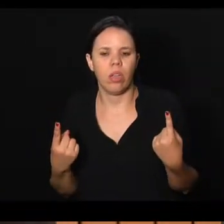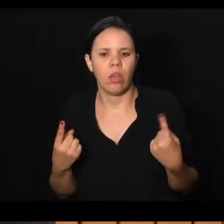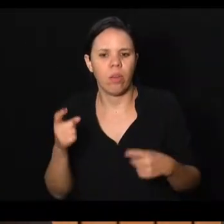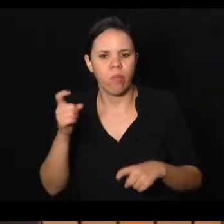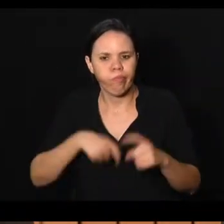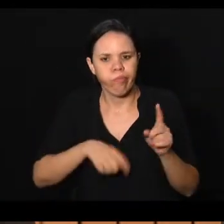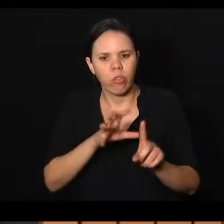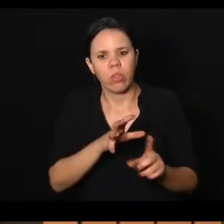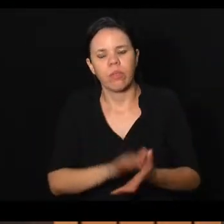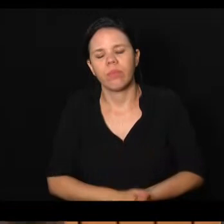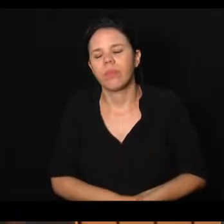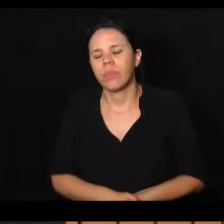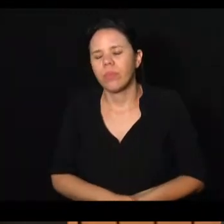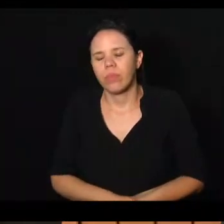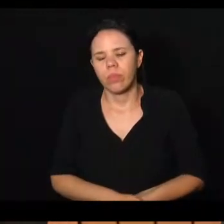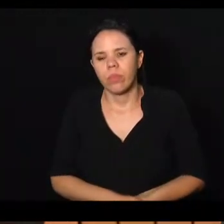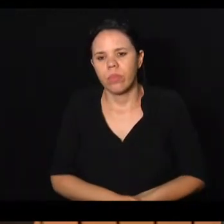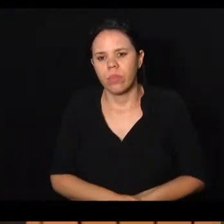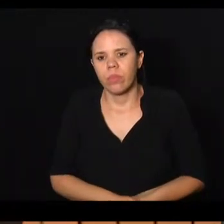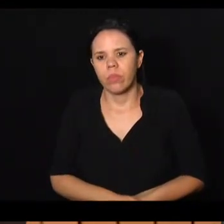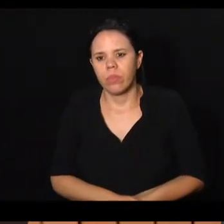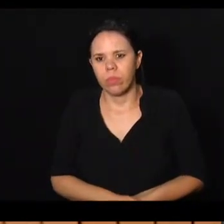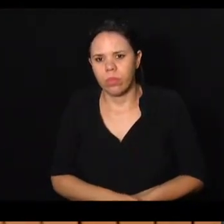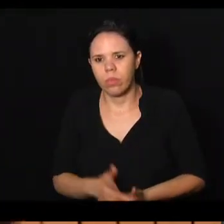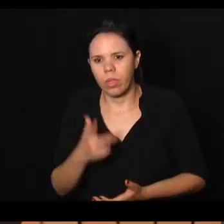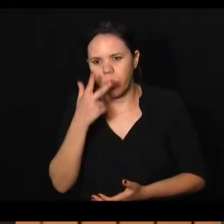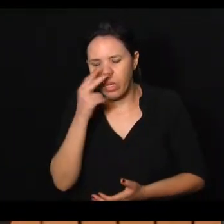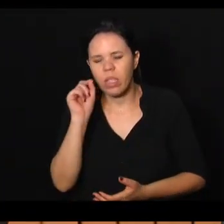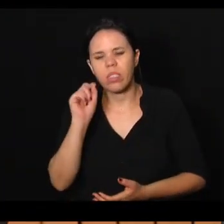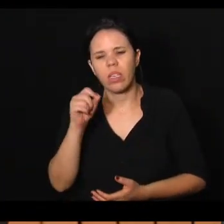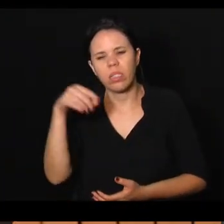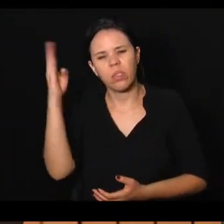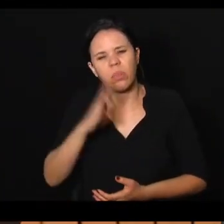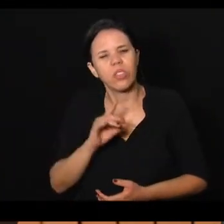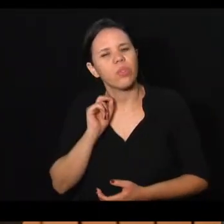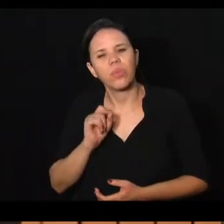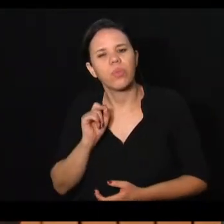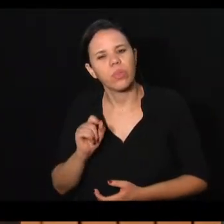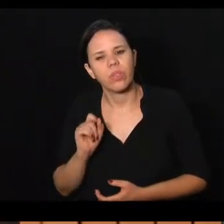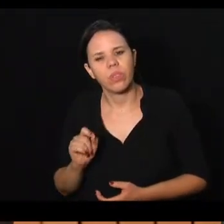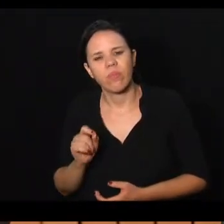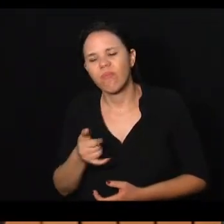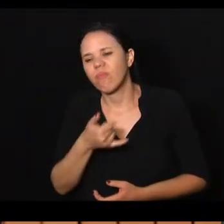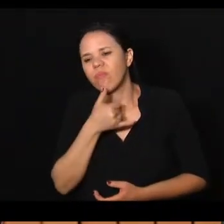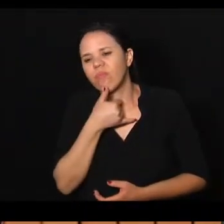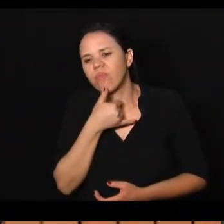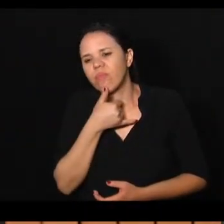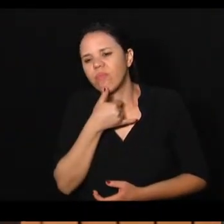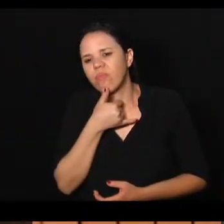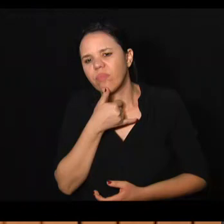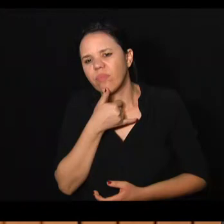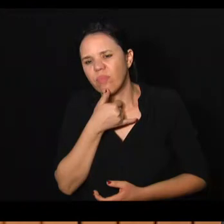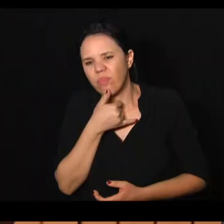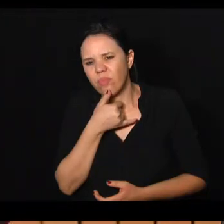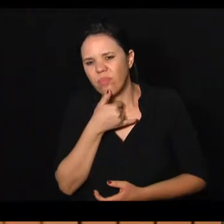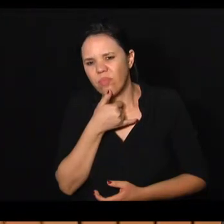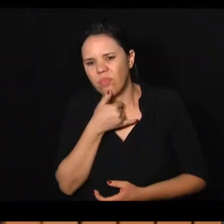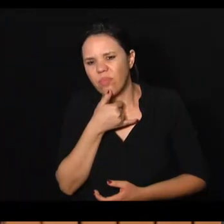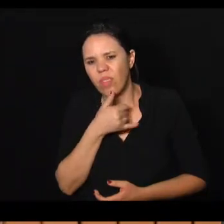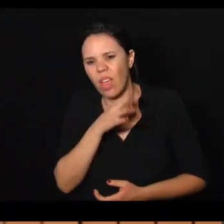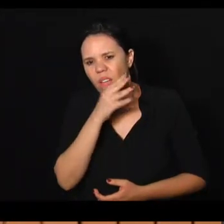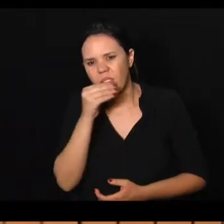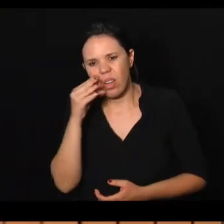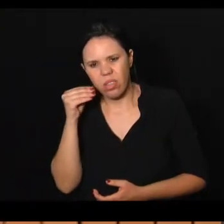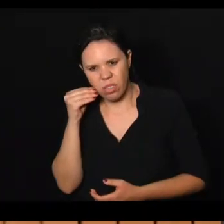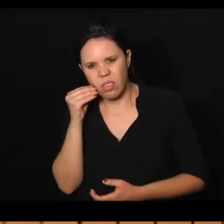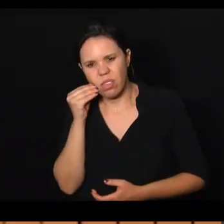assusta também, o ciclo está se fechando no Brasil. Infelizmente, nós estamos encontrando, deputada, adolescentes